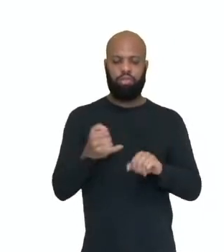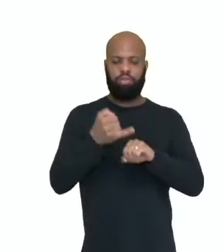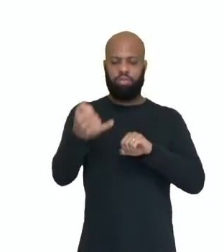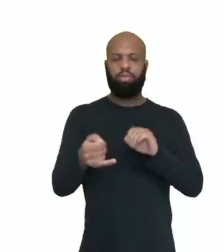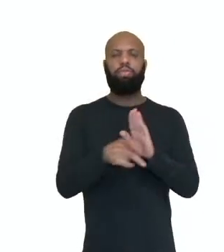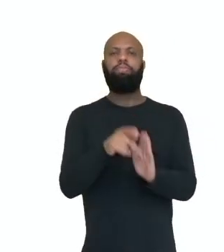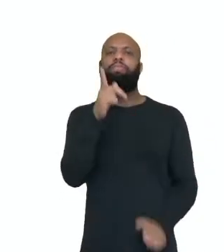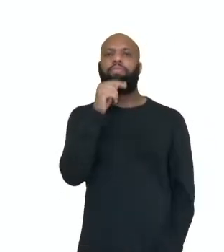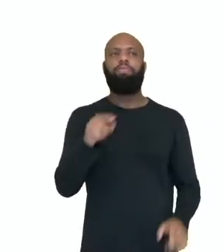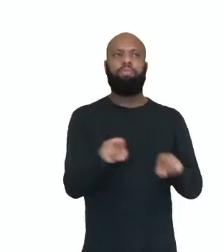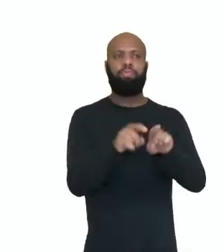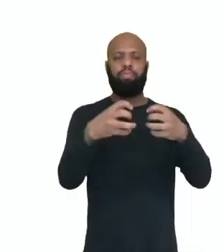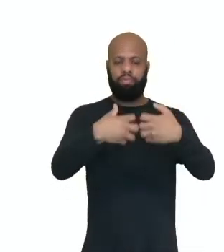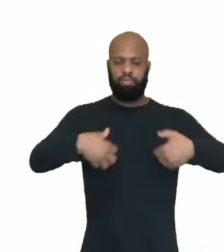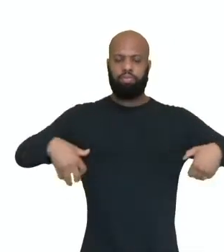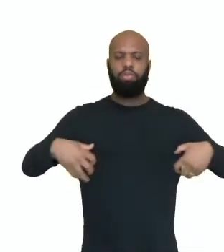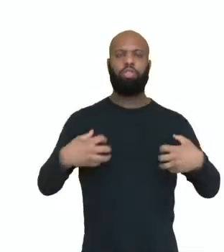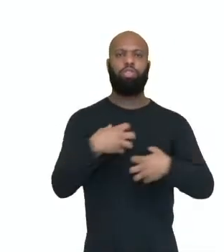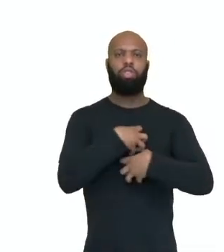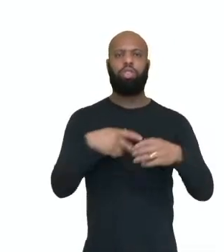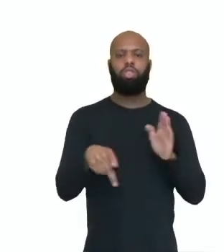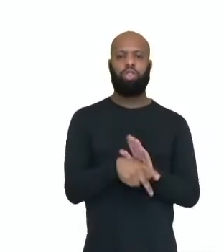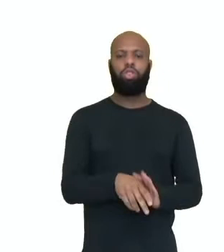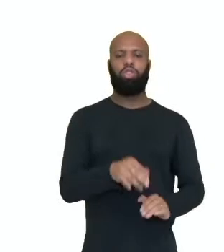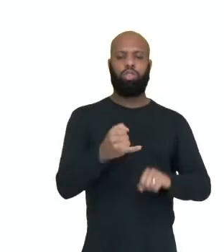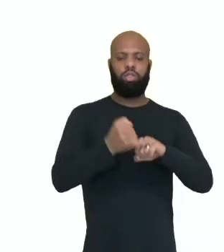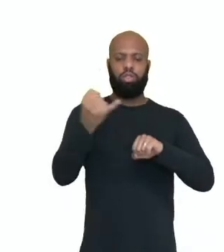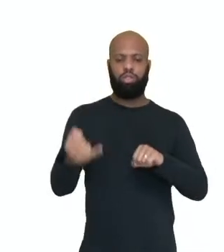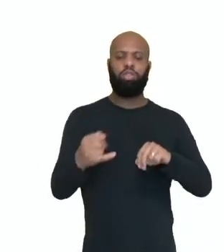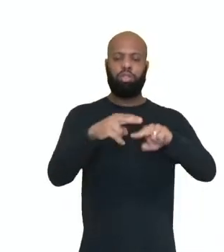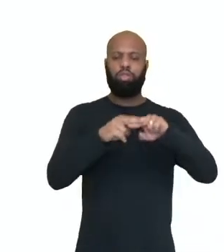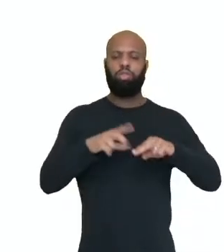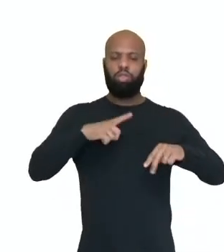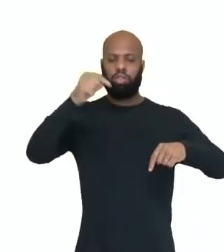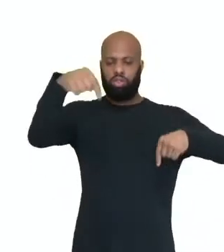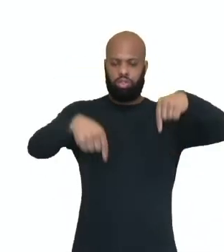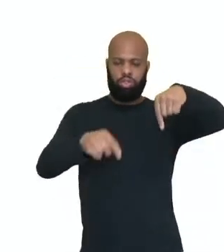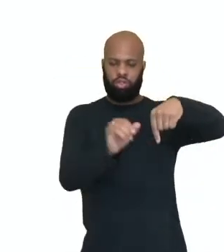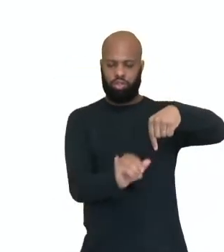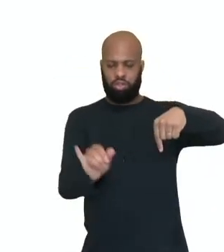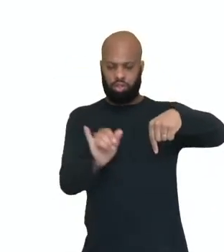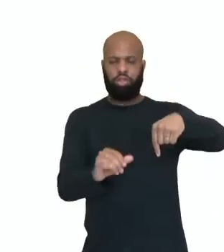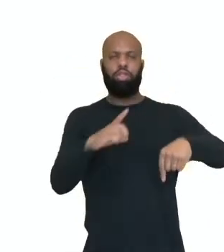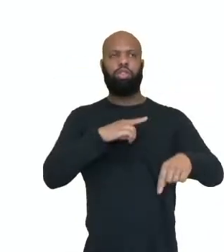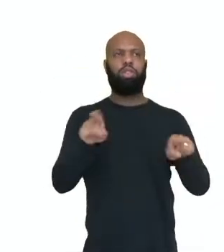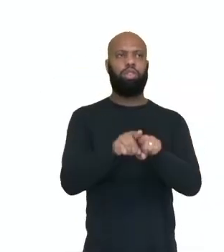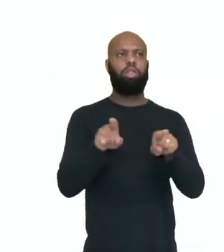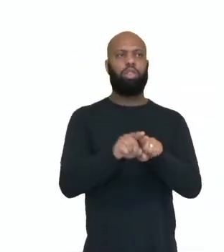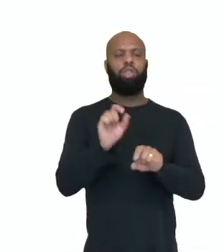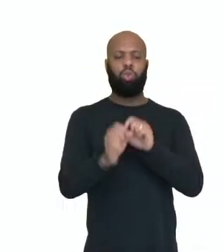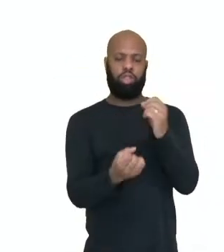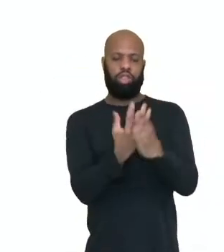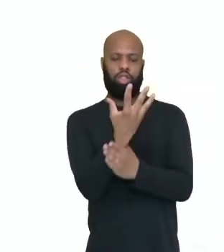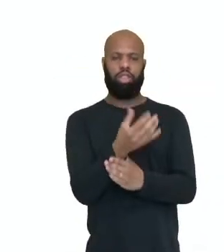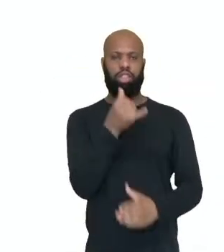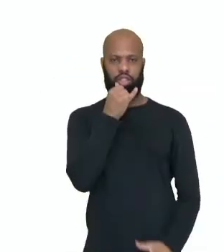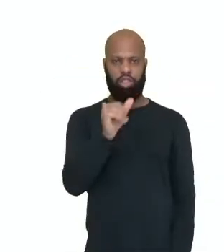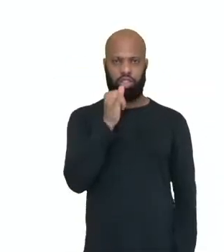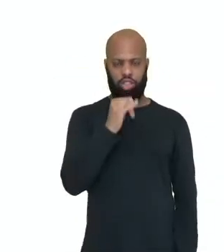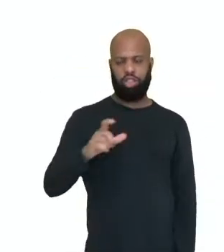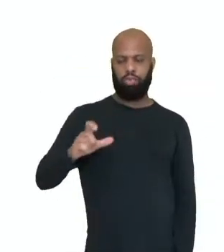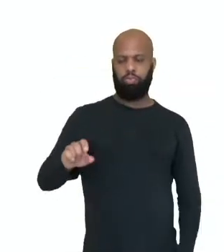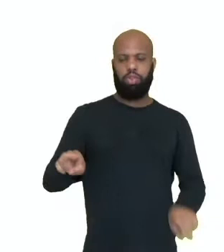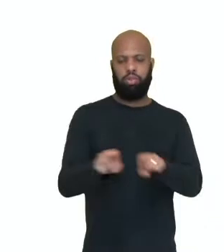dissociação iônica de um composto iônico decorrente da passagem da corrente elétrica. Aí a gente vai ter também o gerador, pilha ou